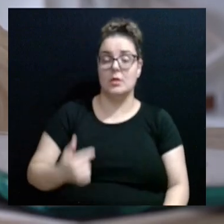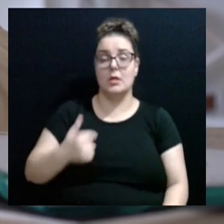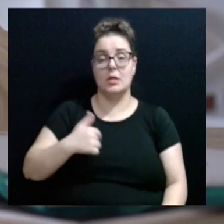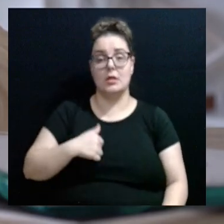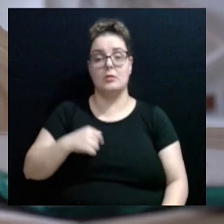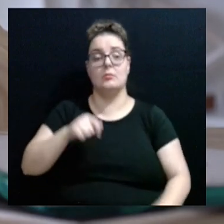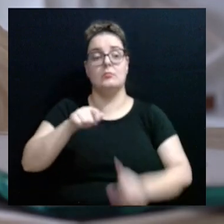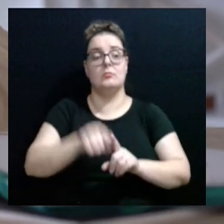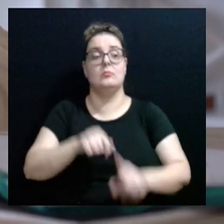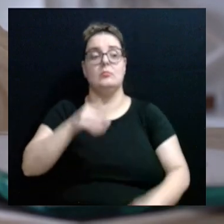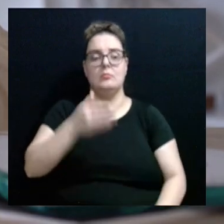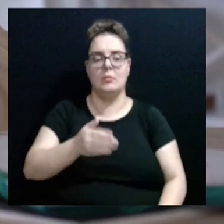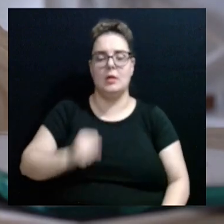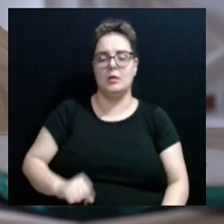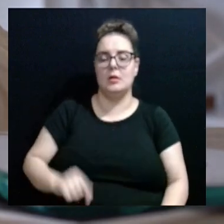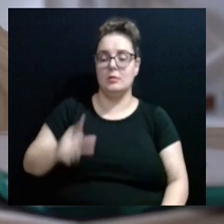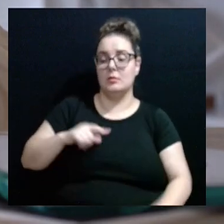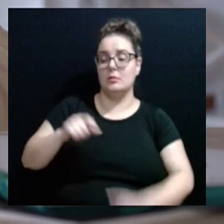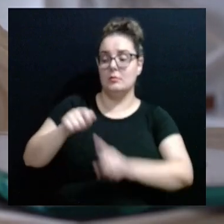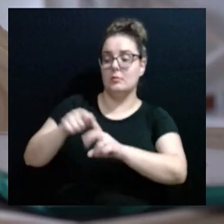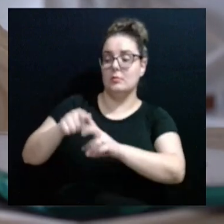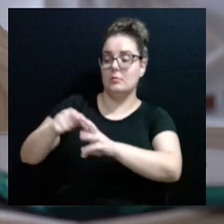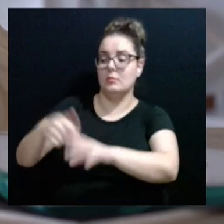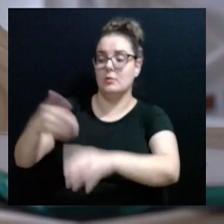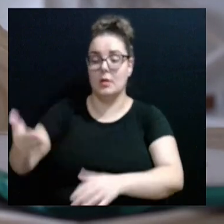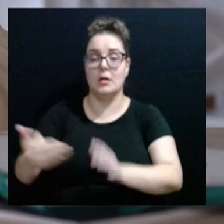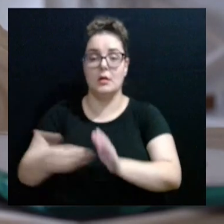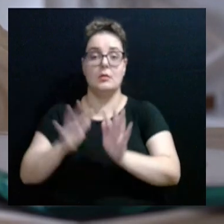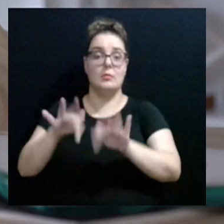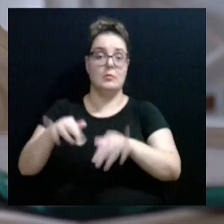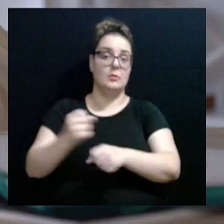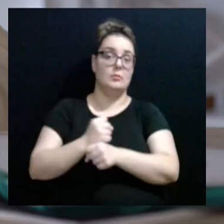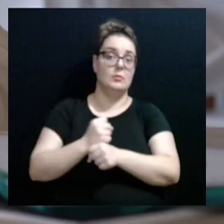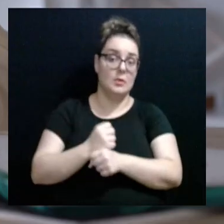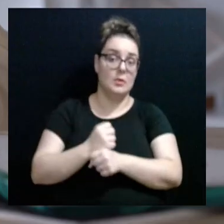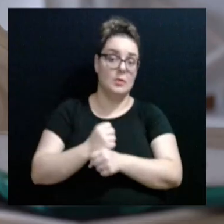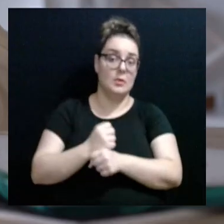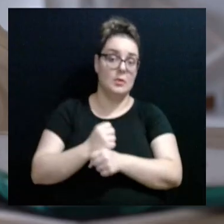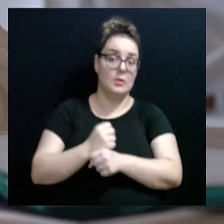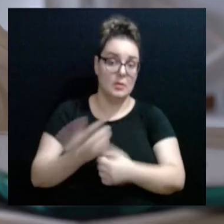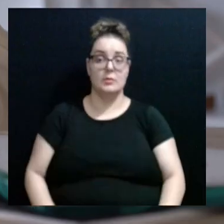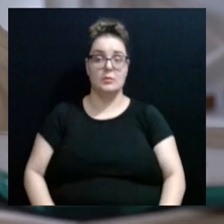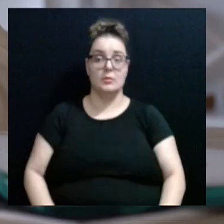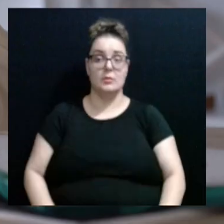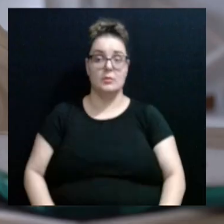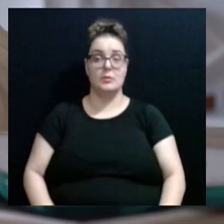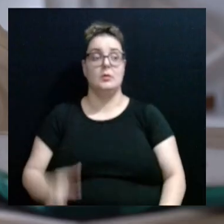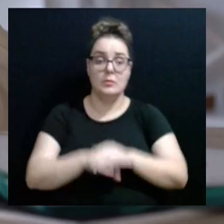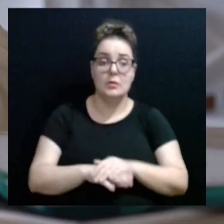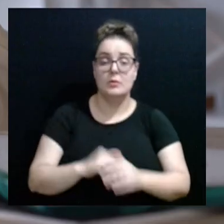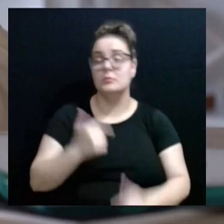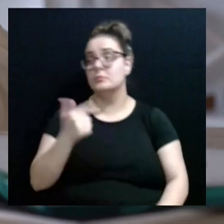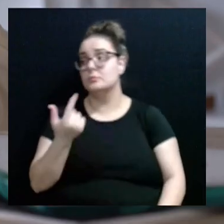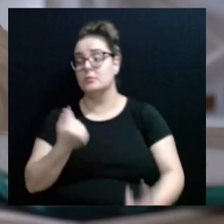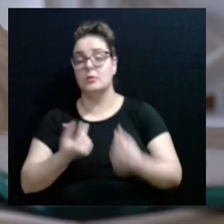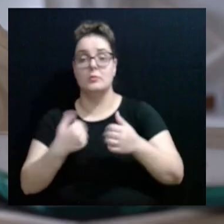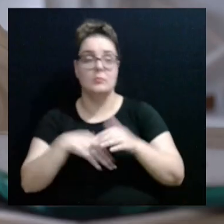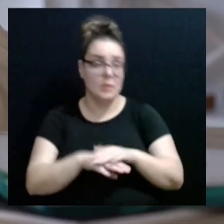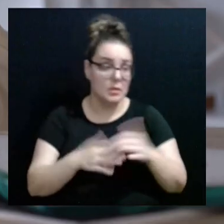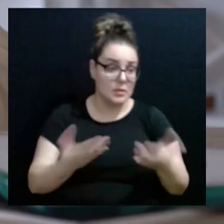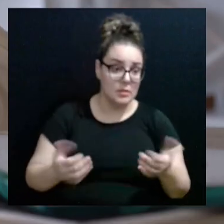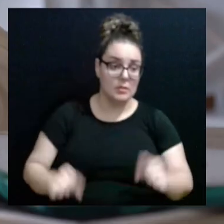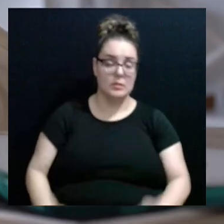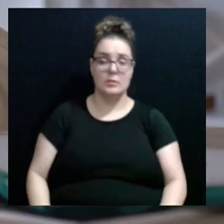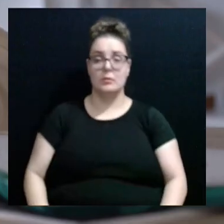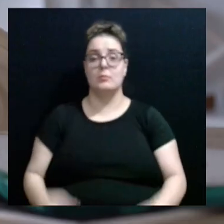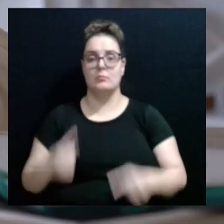X mês até o final do ano, então eu tenho reserva, eu não tenho reserva, né? Porque quando eu